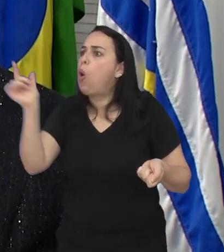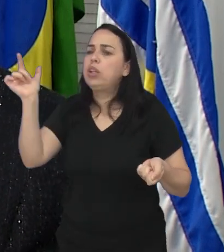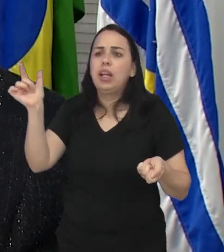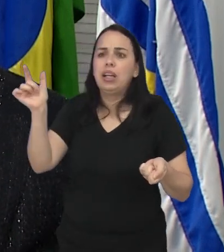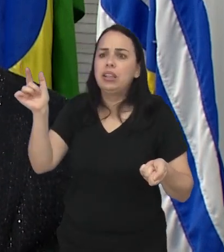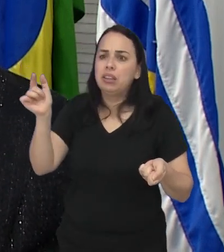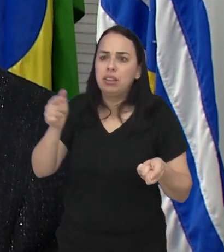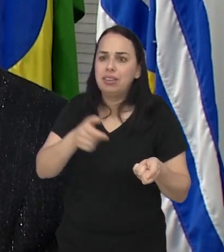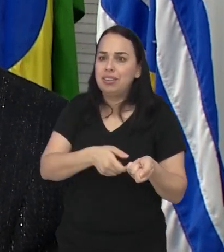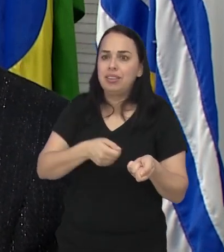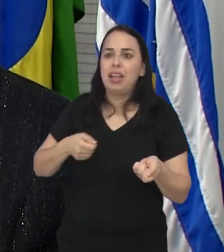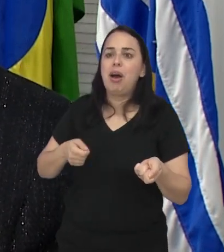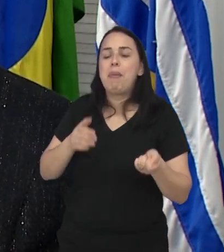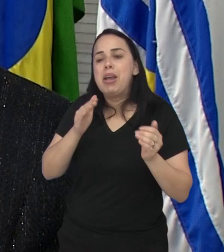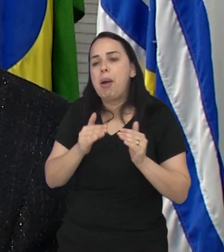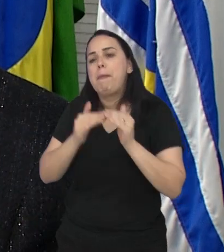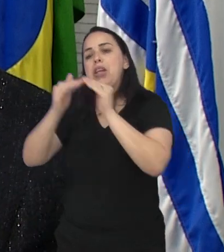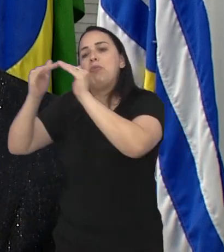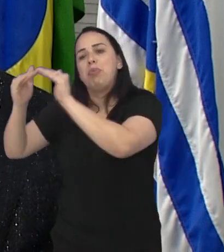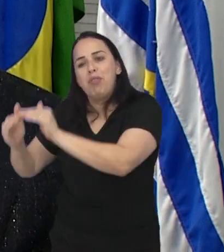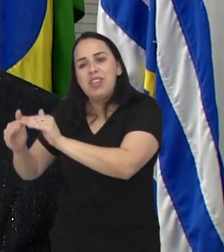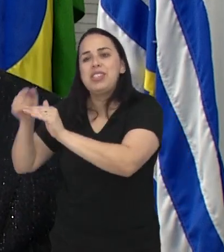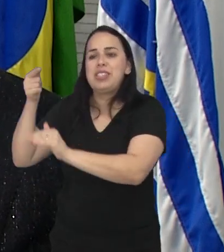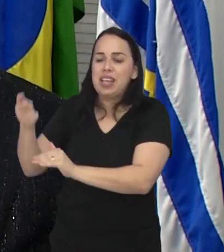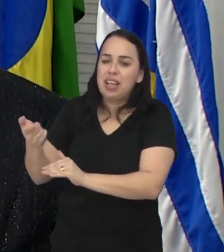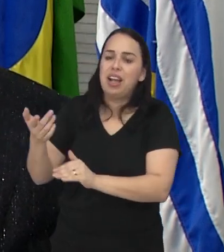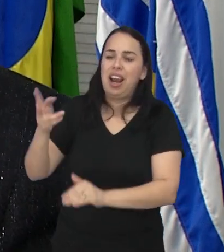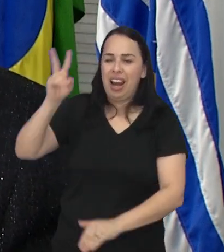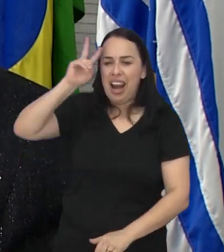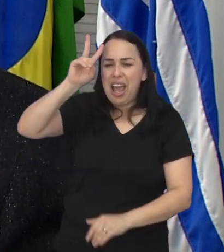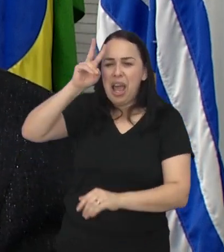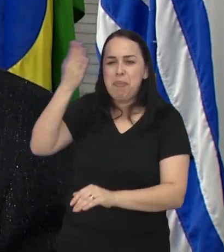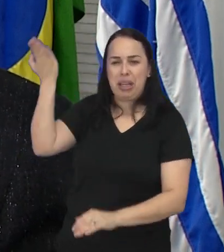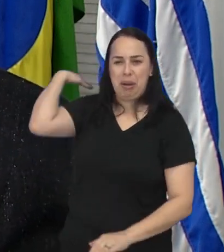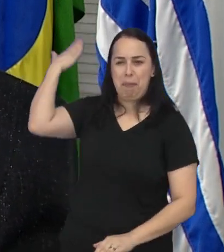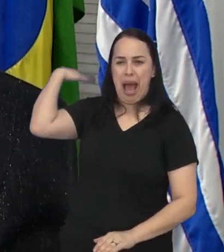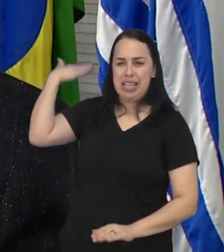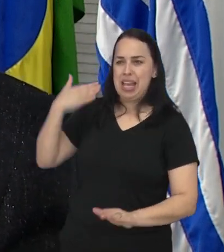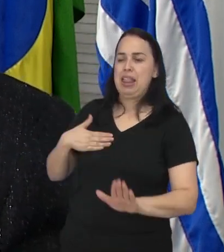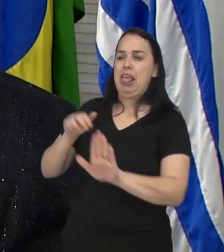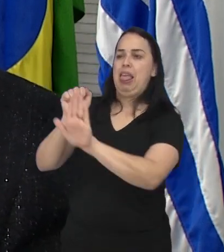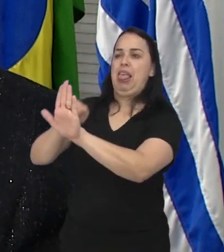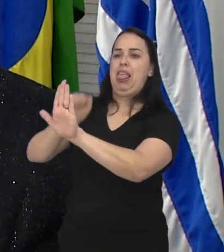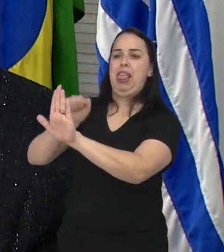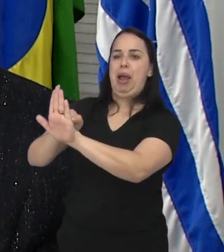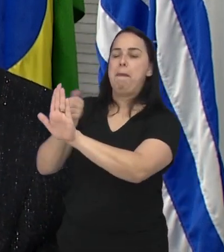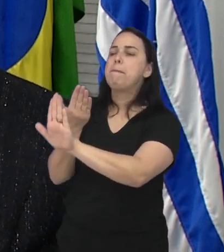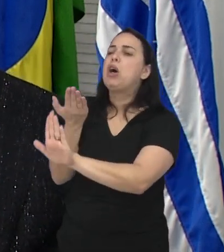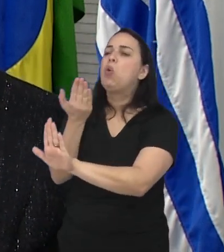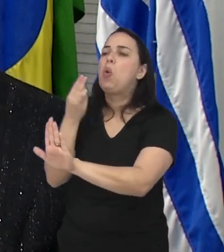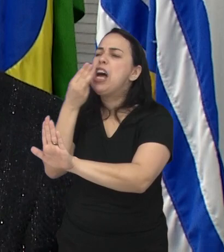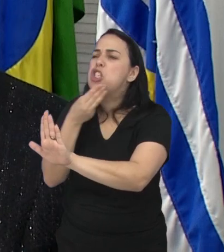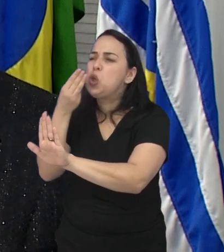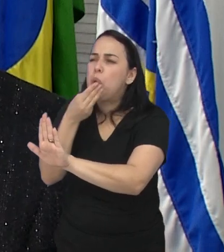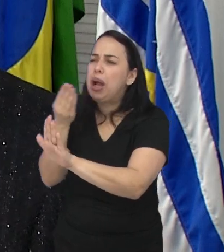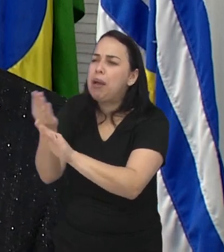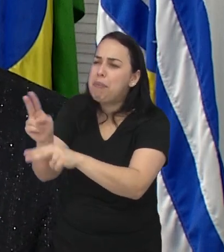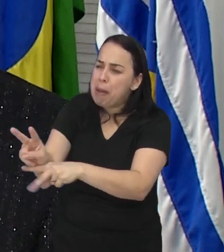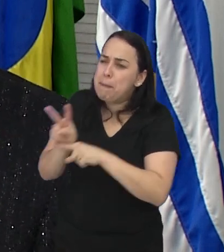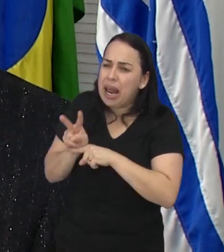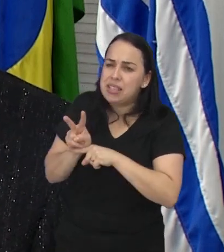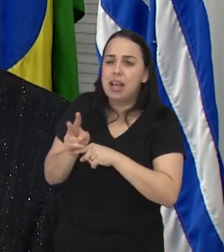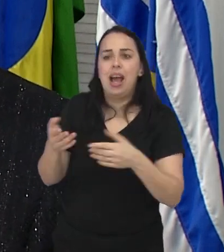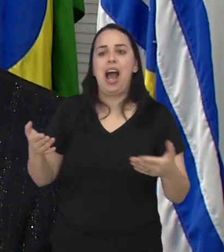quem eu vou pedir uma outra VAP? É o síndico vizinho. Então lembra aquela coisa antiga de bater na casa do vizinho para pedir 1 quilo